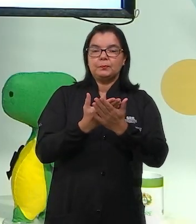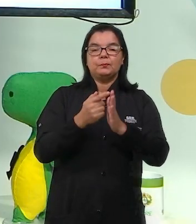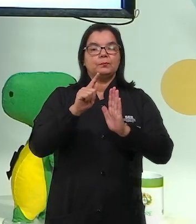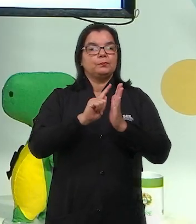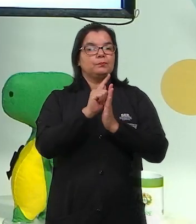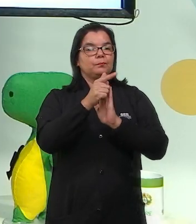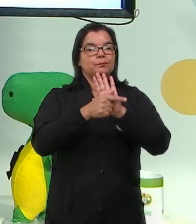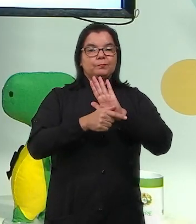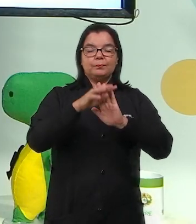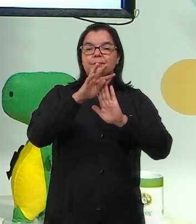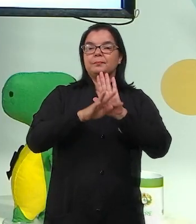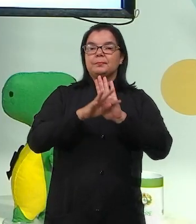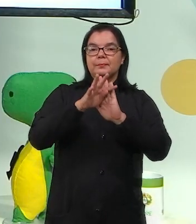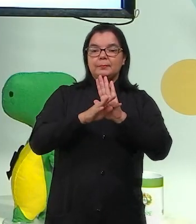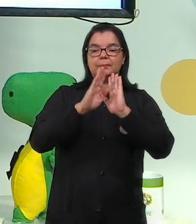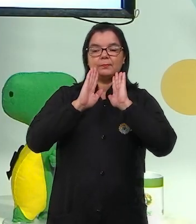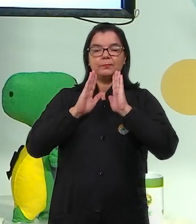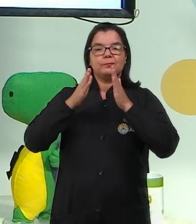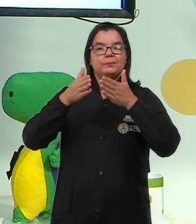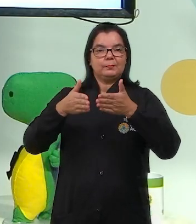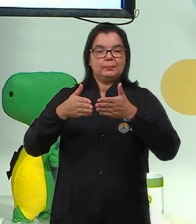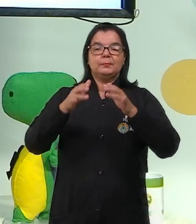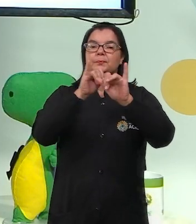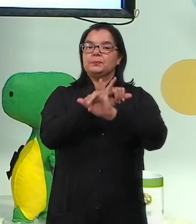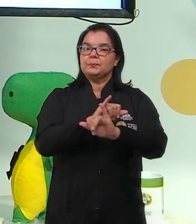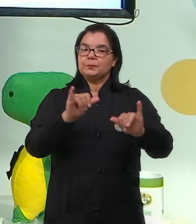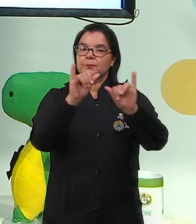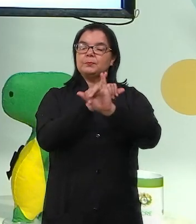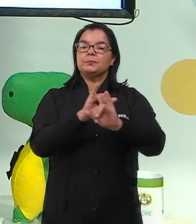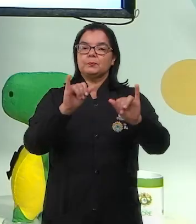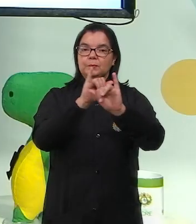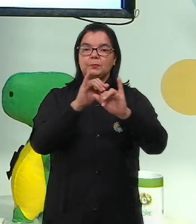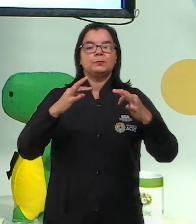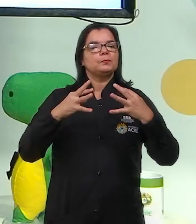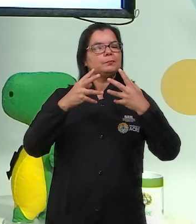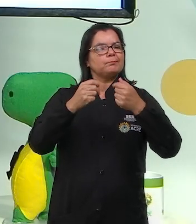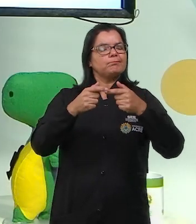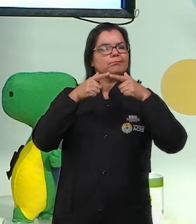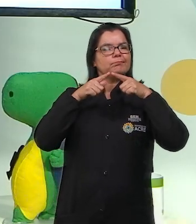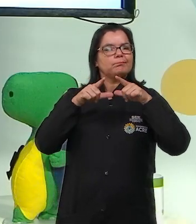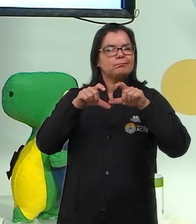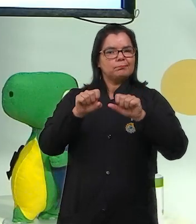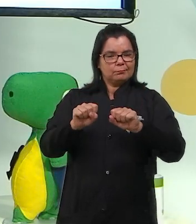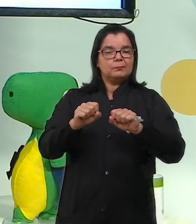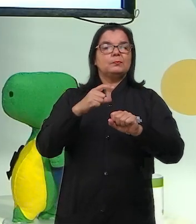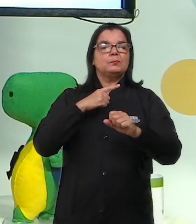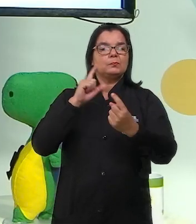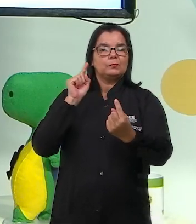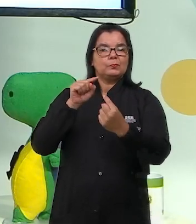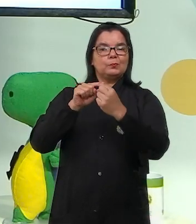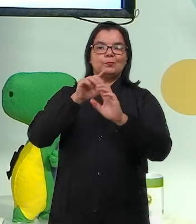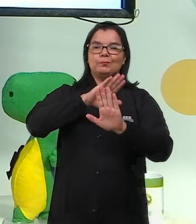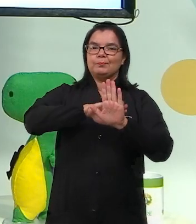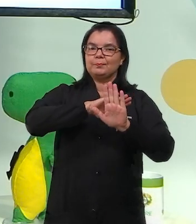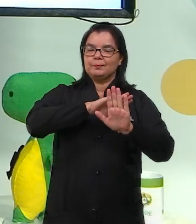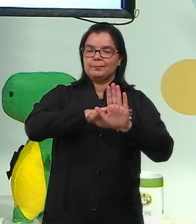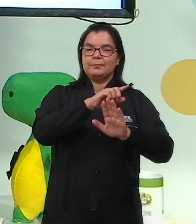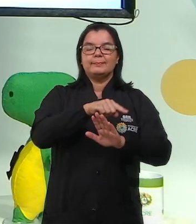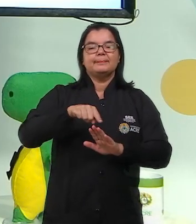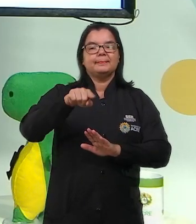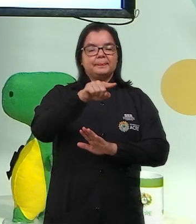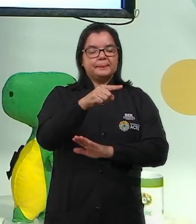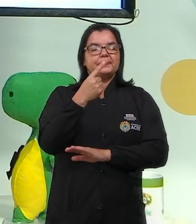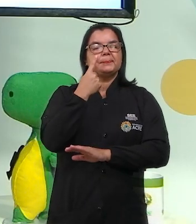gêneros textuais voltados a propagandas, que toda linguagem ali tem uma intenção por trás. Então, vocês